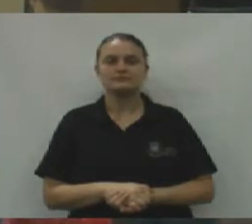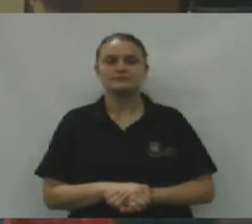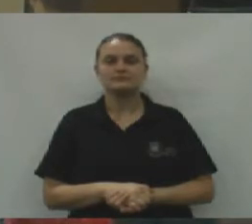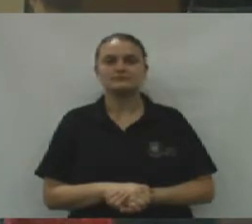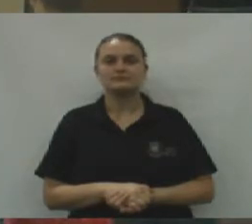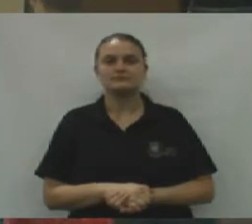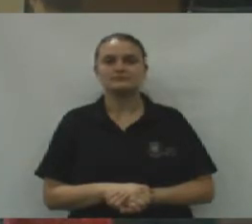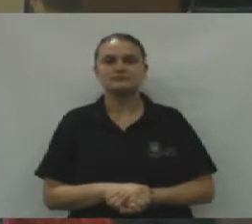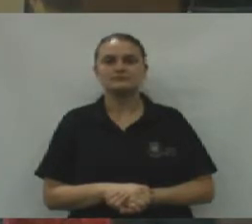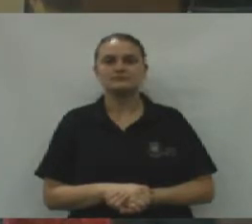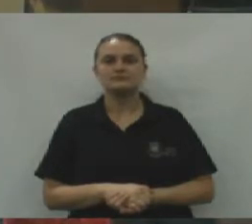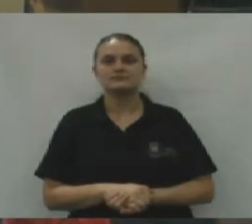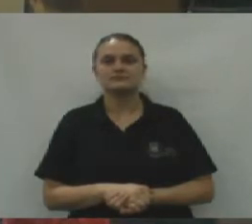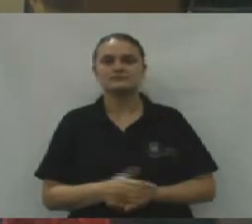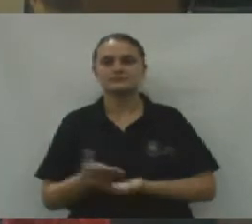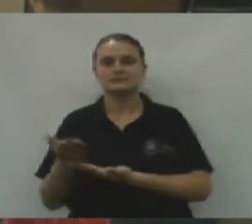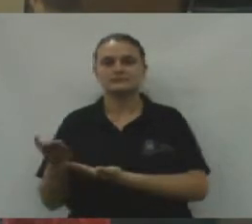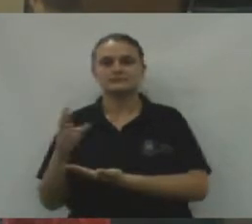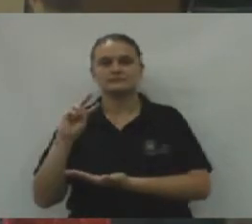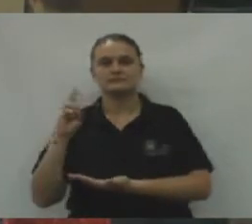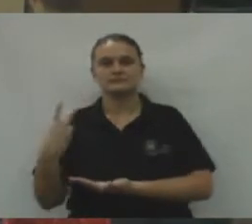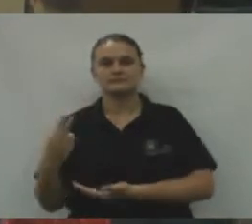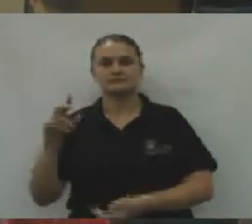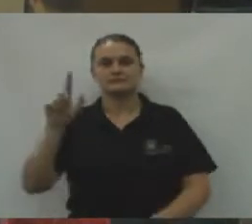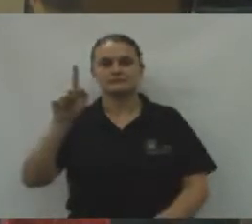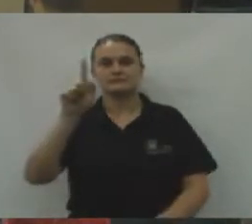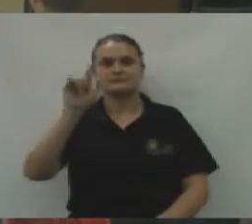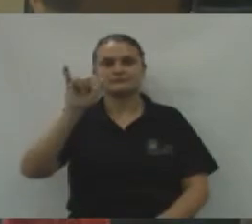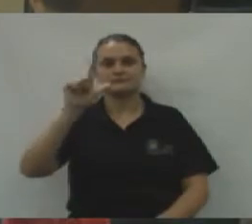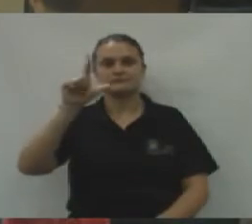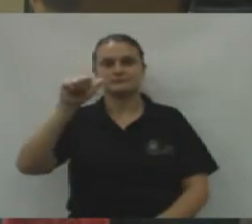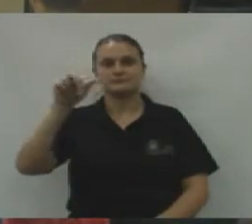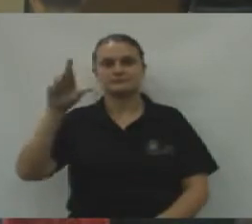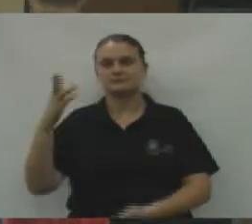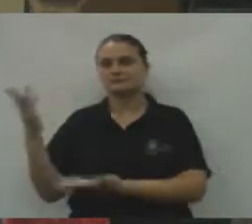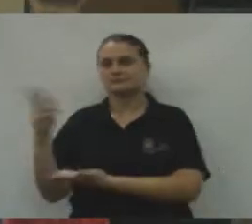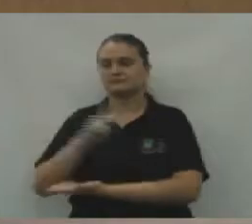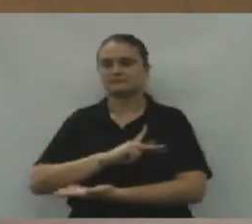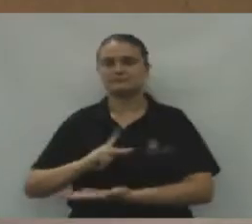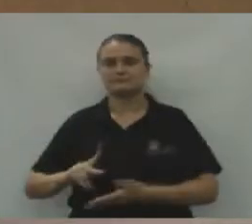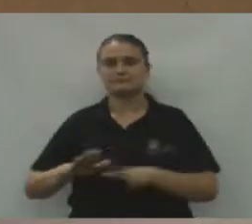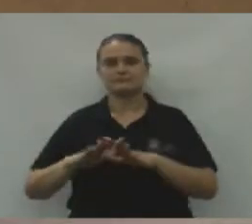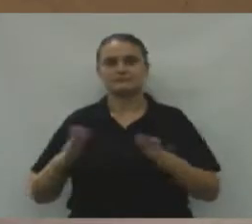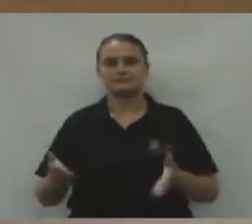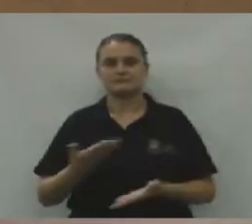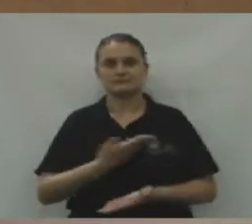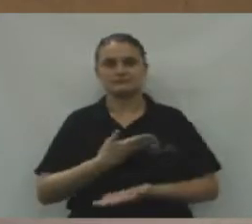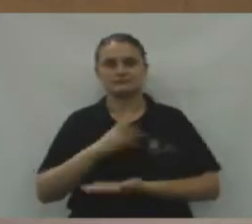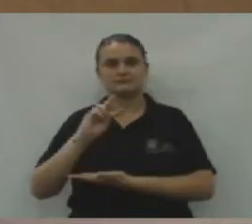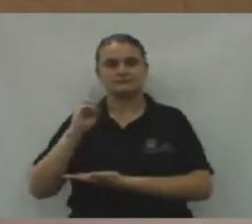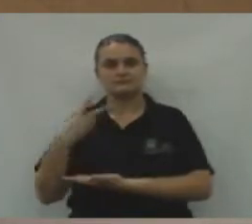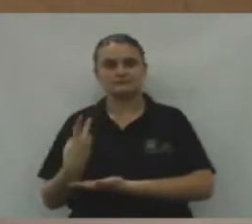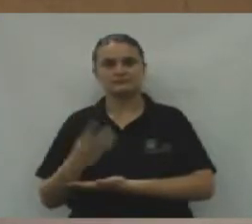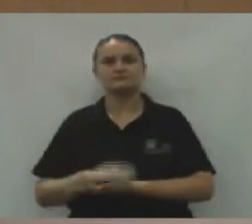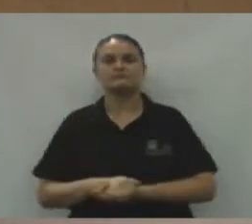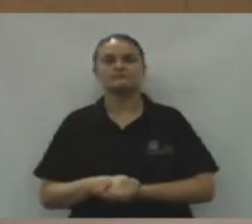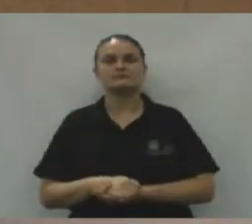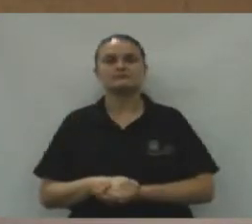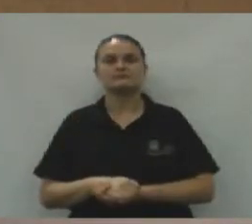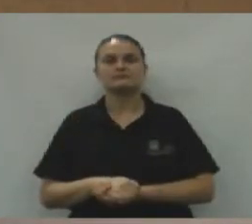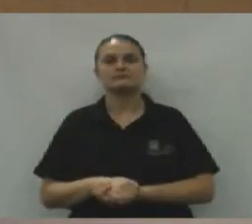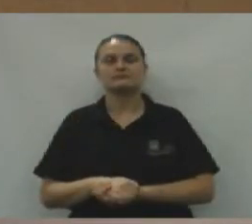Então, com a palavra o vereador Gilmar. Senhor presidente, mesa, colegas vereadores,